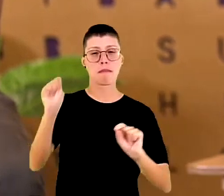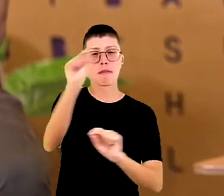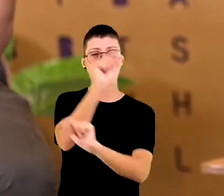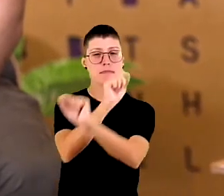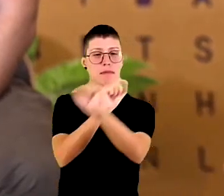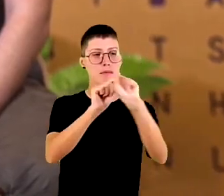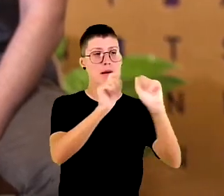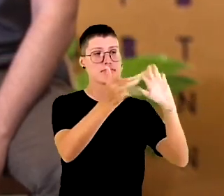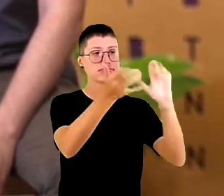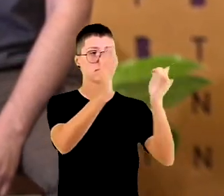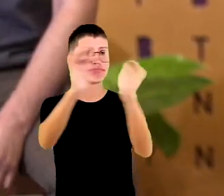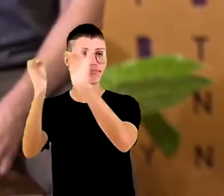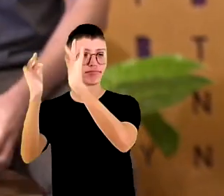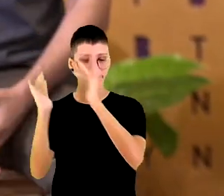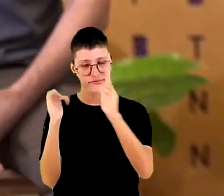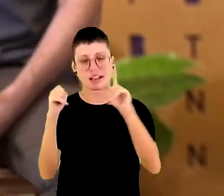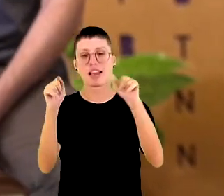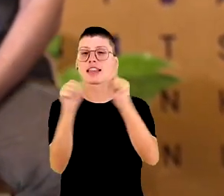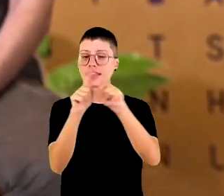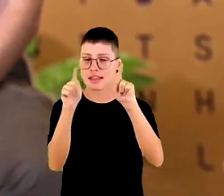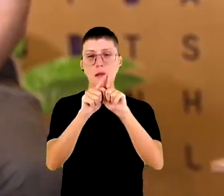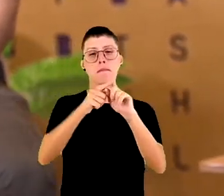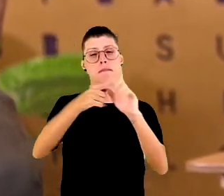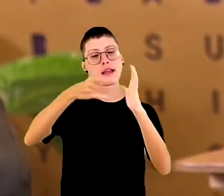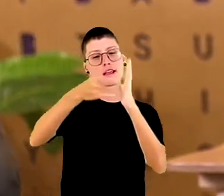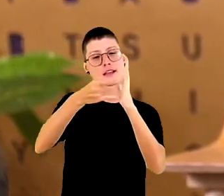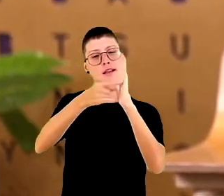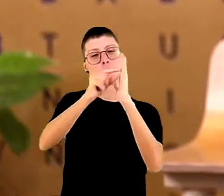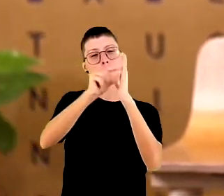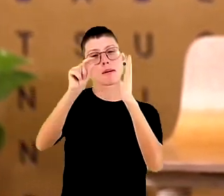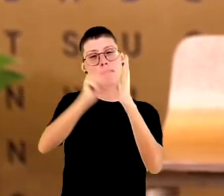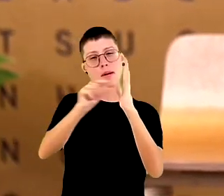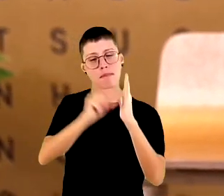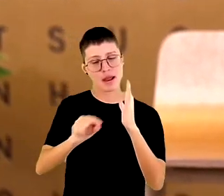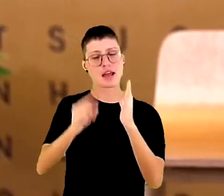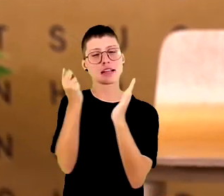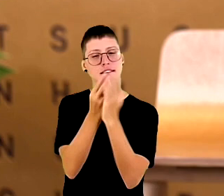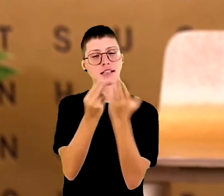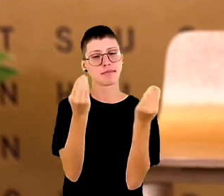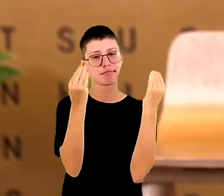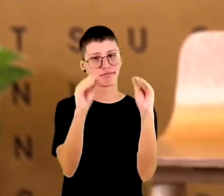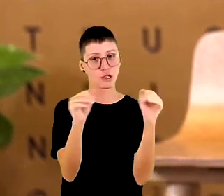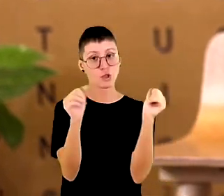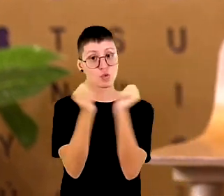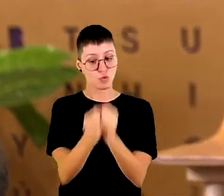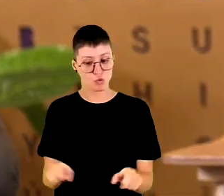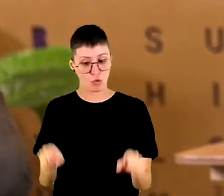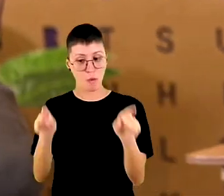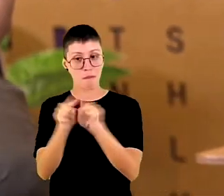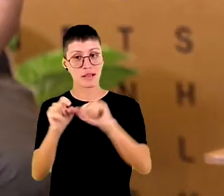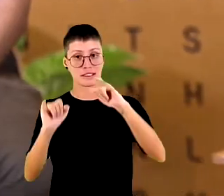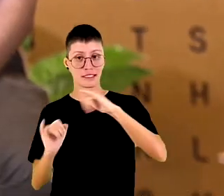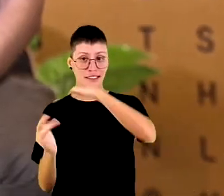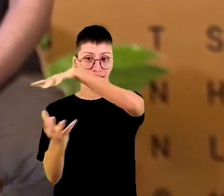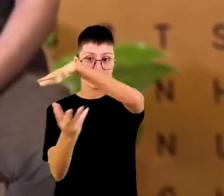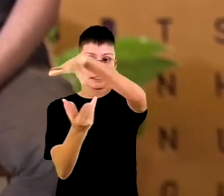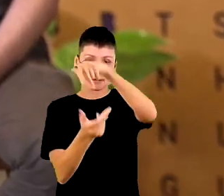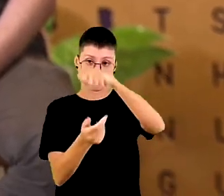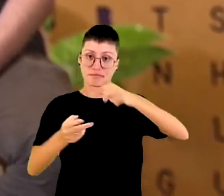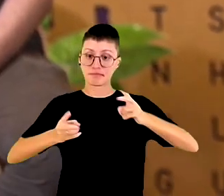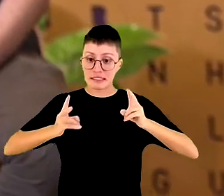também, né, o nosso algoritmo, a cada estação instalada e junto aos nossos parceiros internacionais, estão sempre